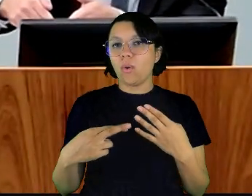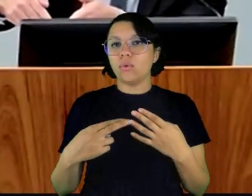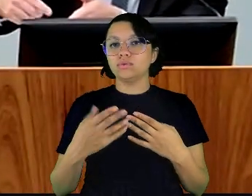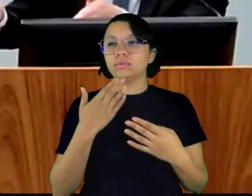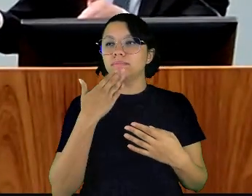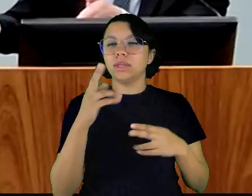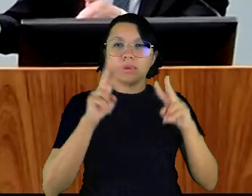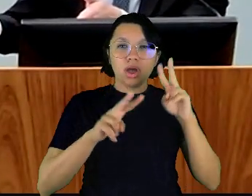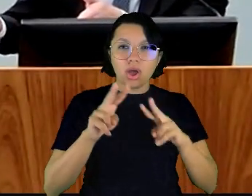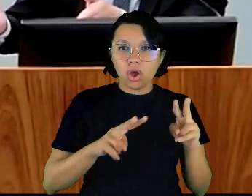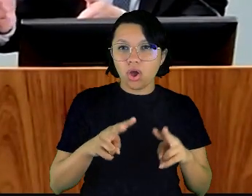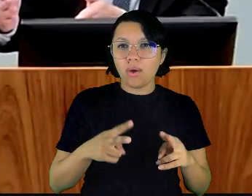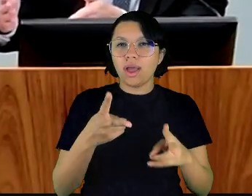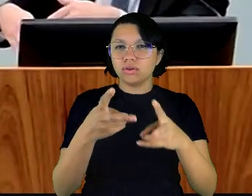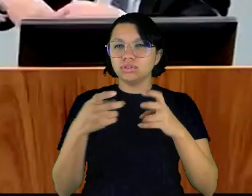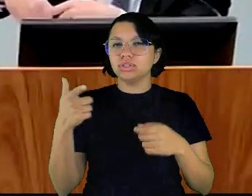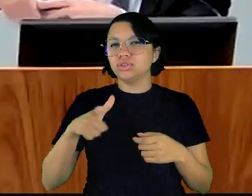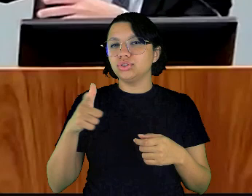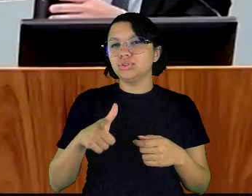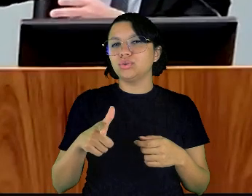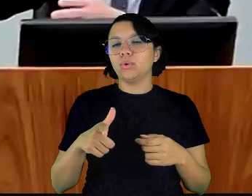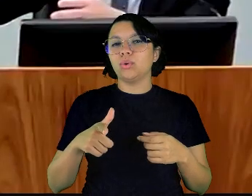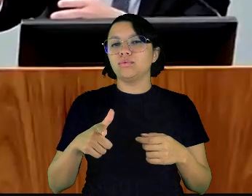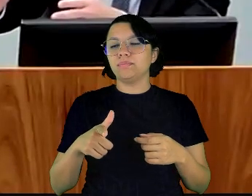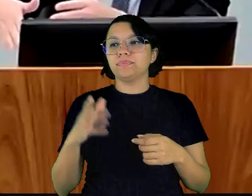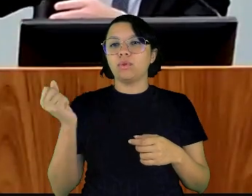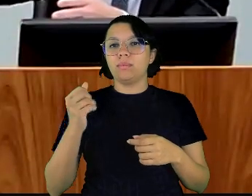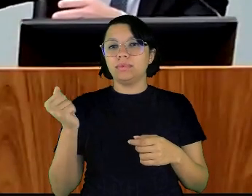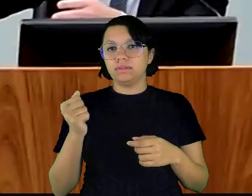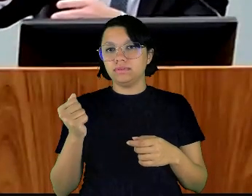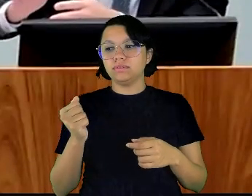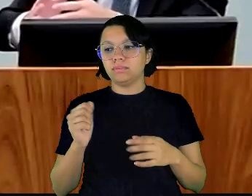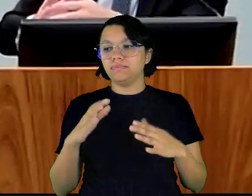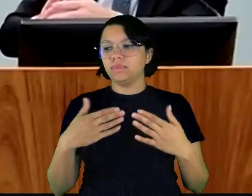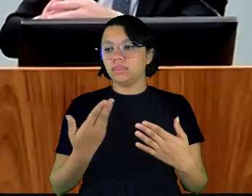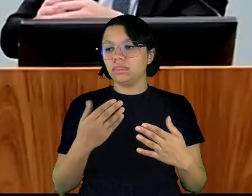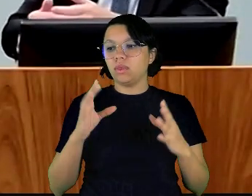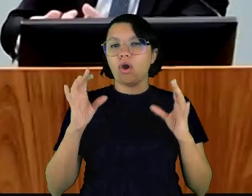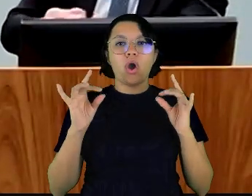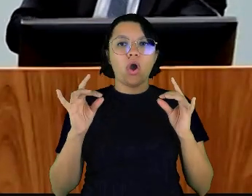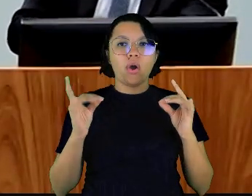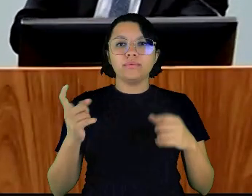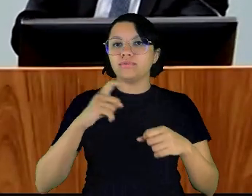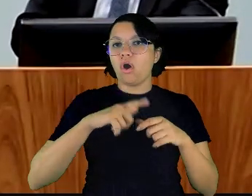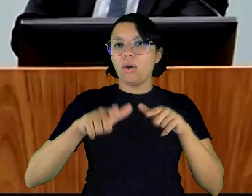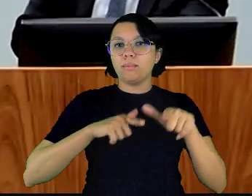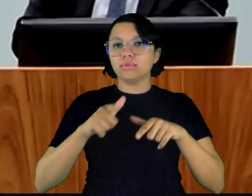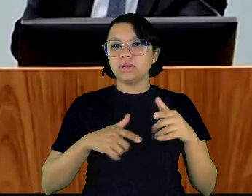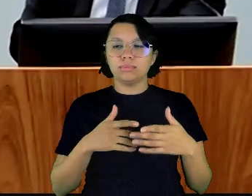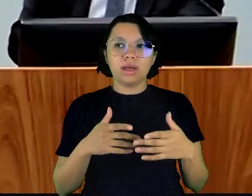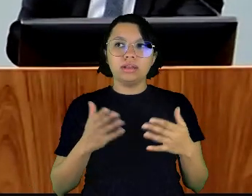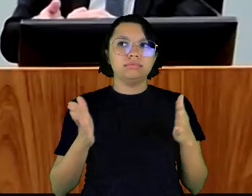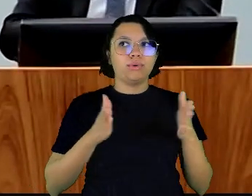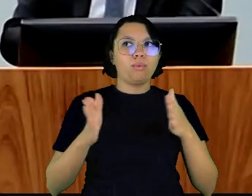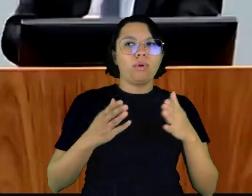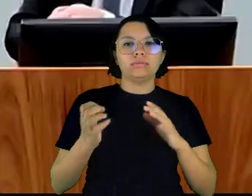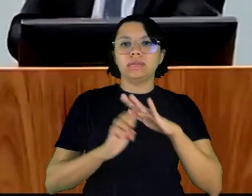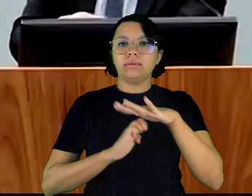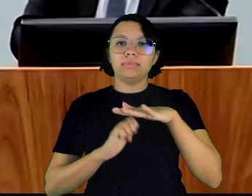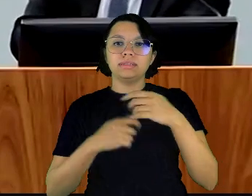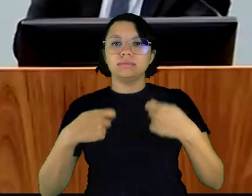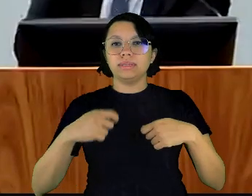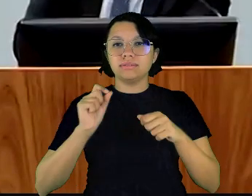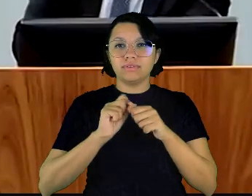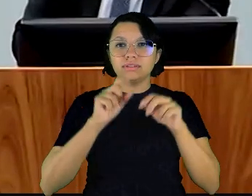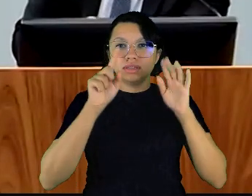reconsideração do benefício previdenciário, ele automaticamente vai embora, né? Tá para o trabalho. Enquanto que a empresa precisa fazer